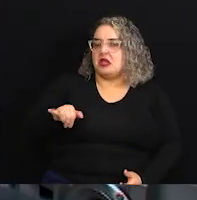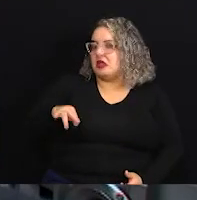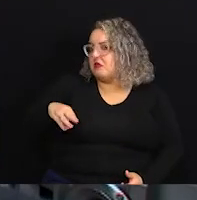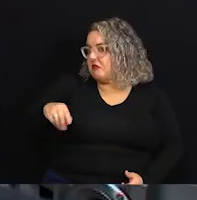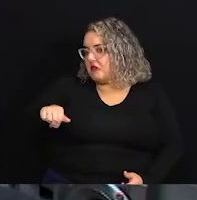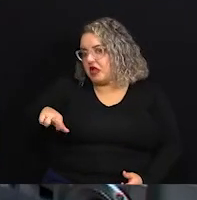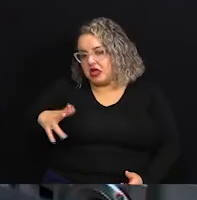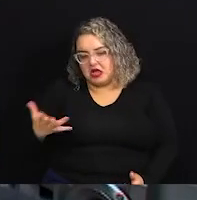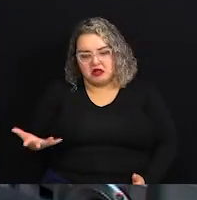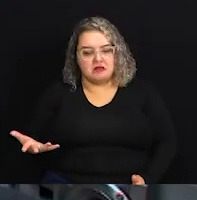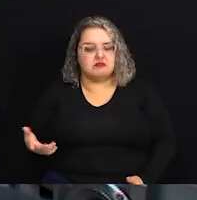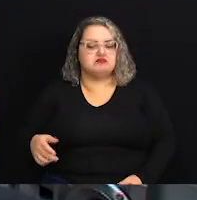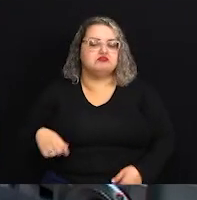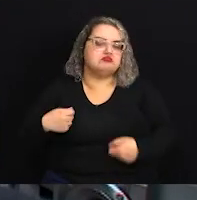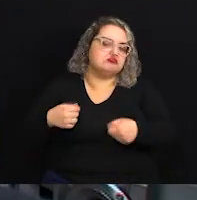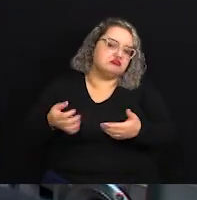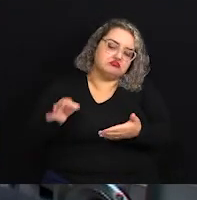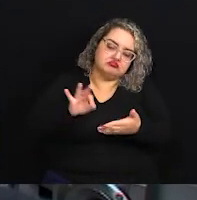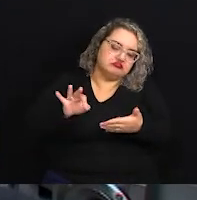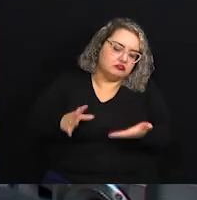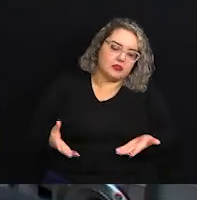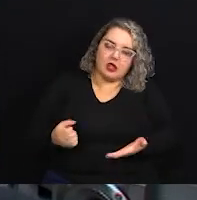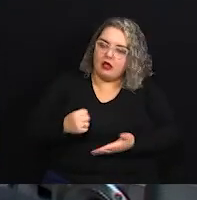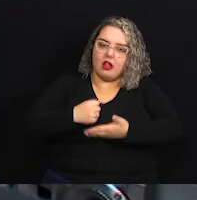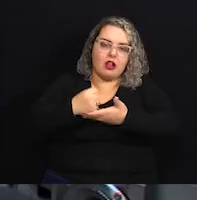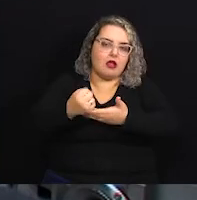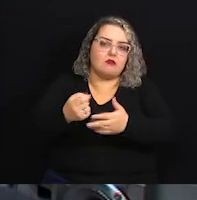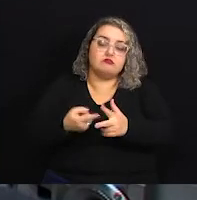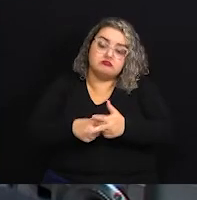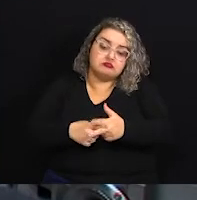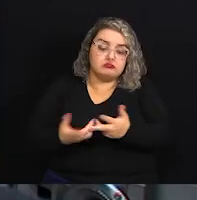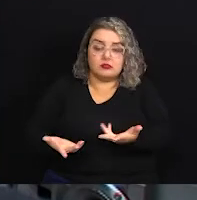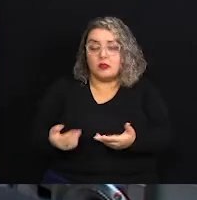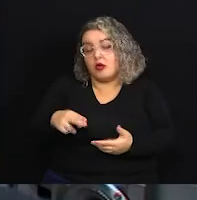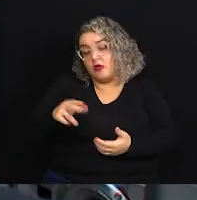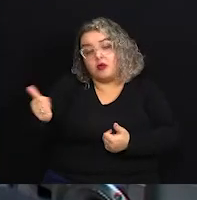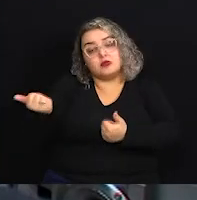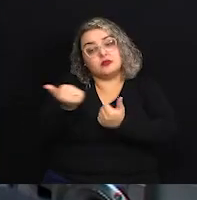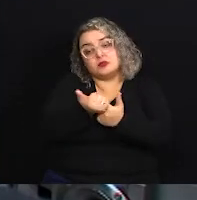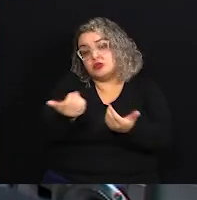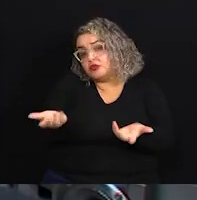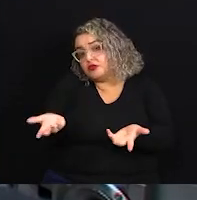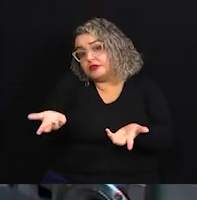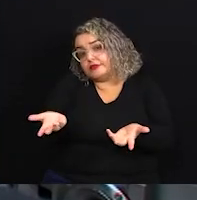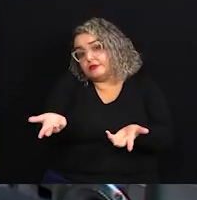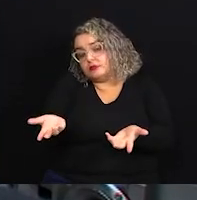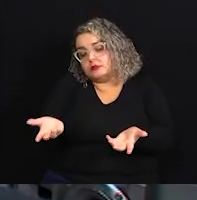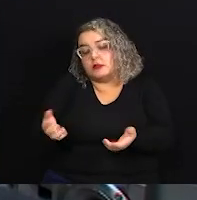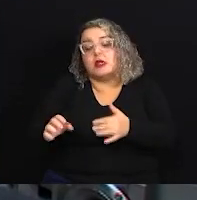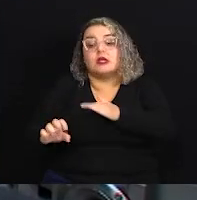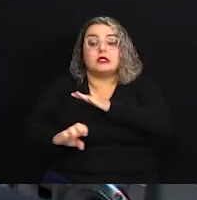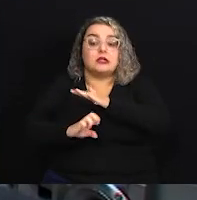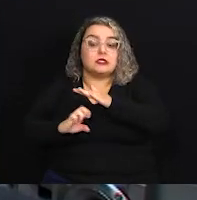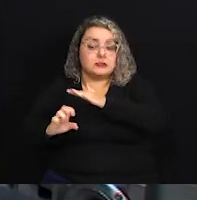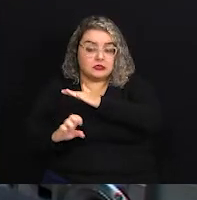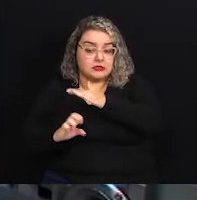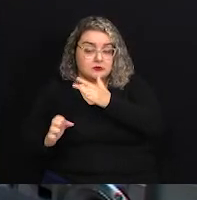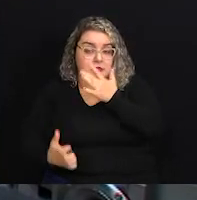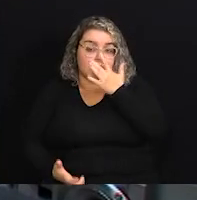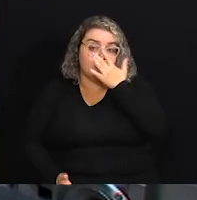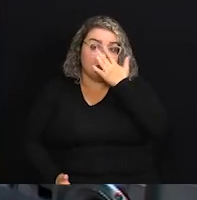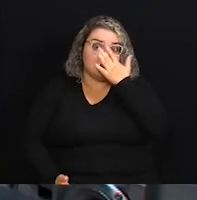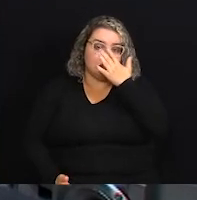queimar, ou vai colapsar de alguma forma, e você tem de levar para fazer a manutenção, ou substituí-lo. E as